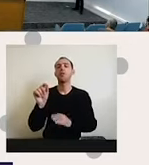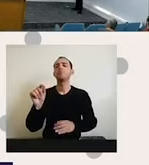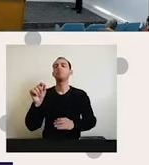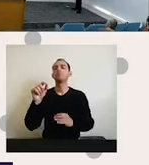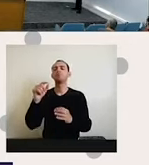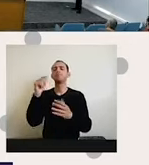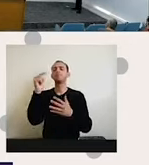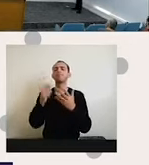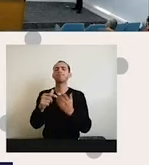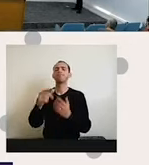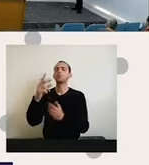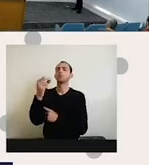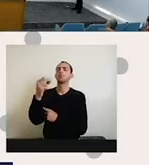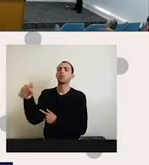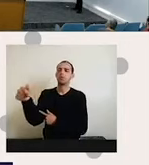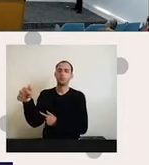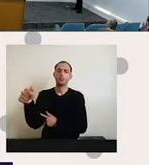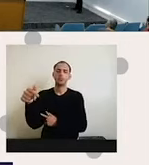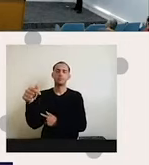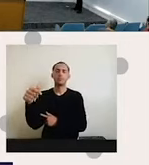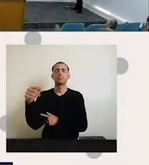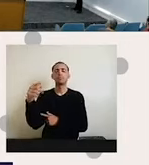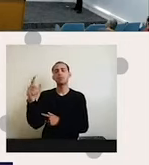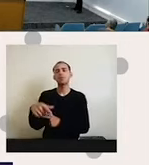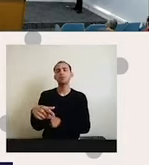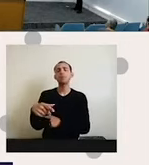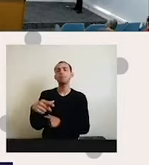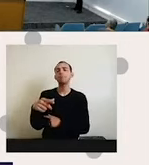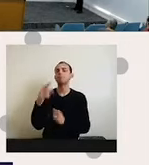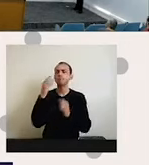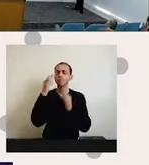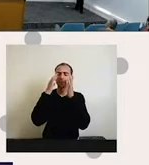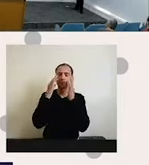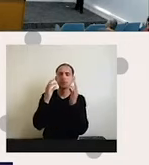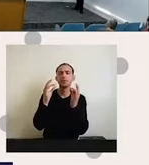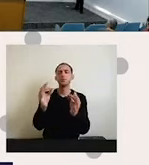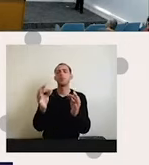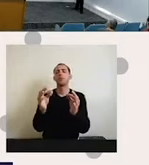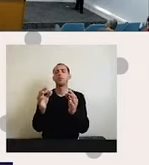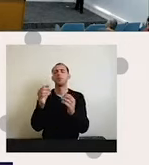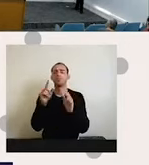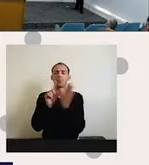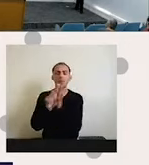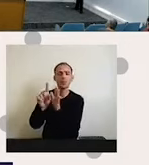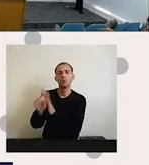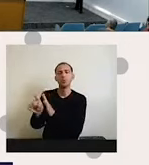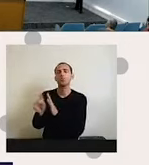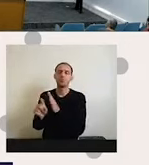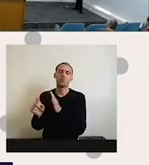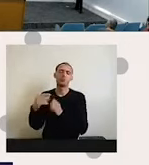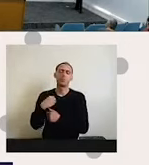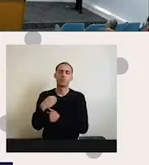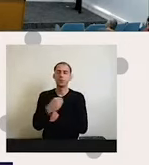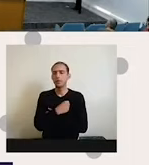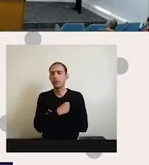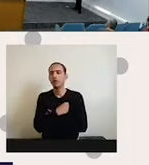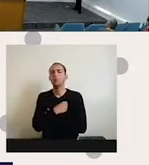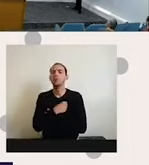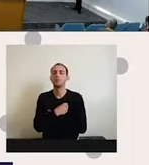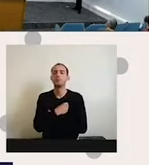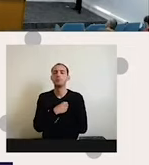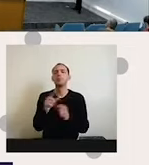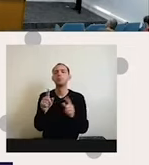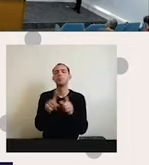é: há elementos médicos periciais para não aplicação do NETEP? Então, diferente das perguntas anteriores, que a gente